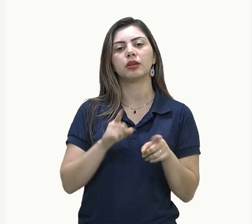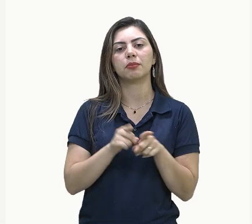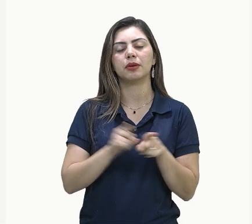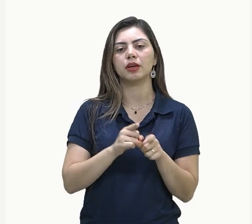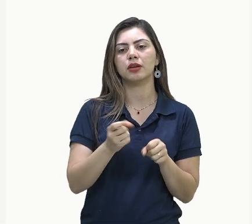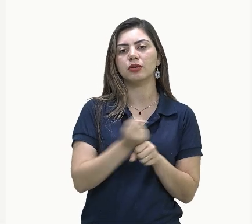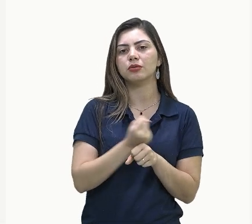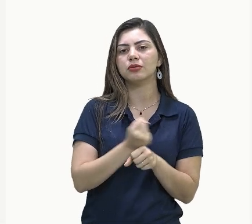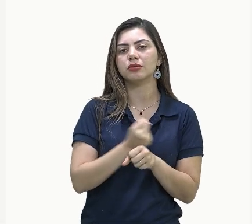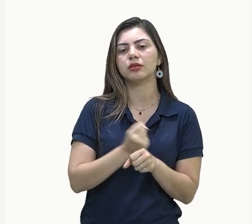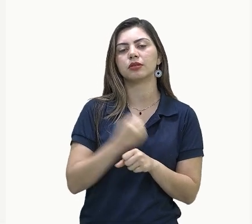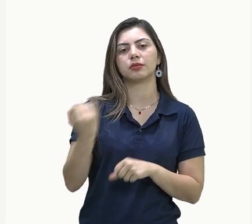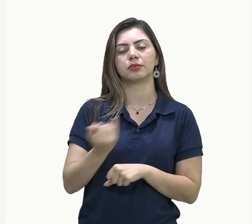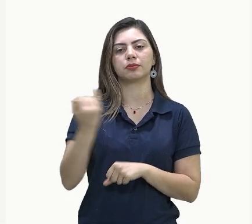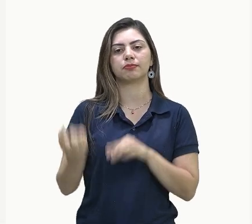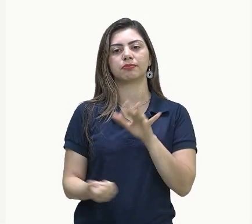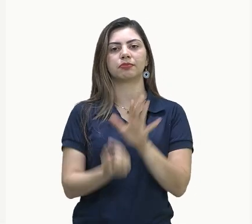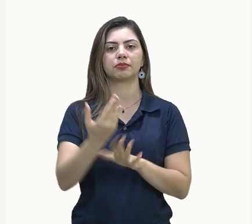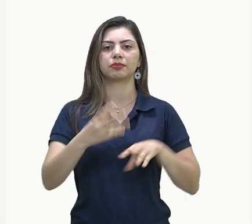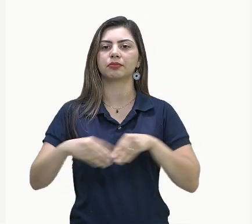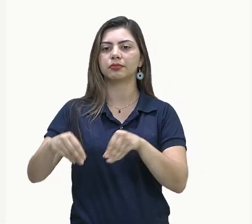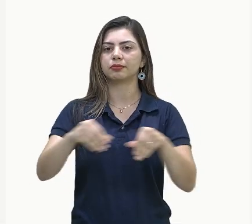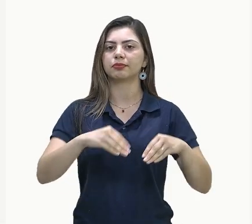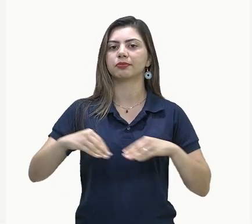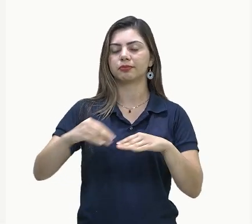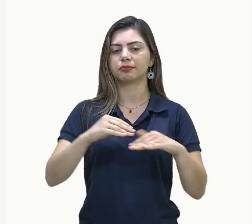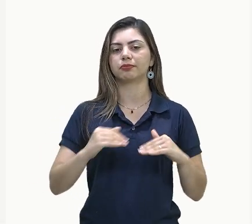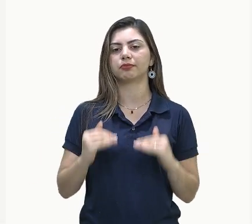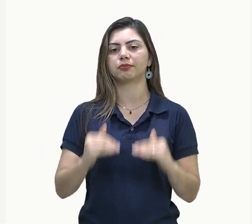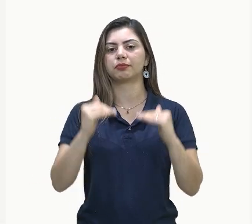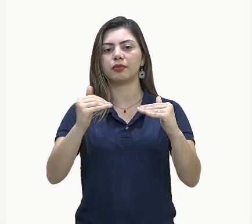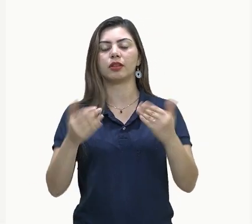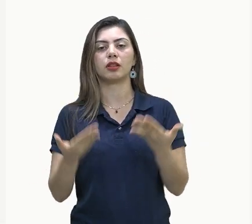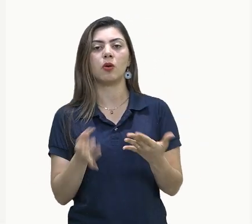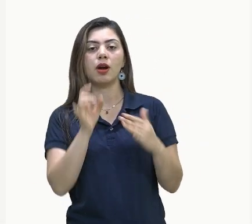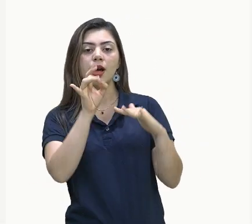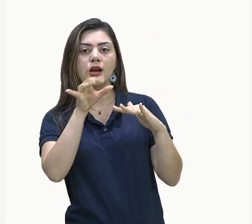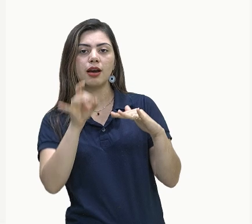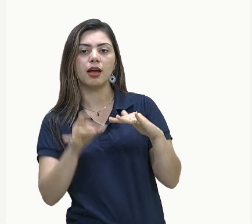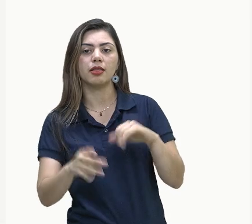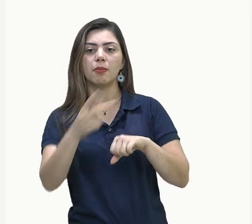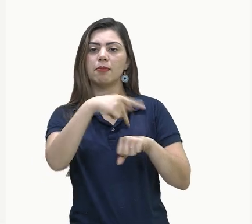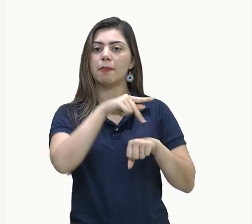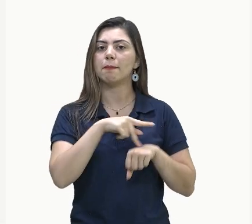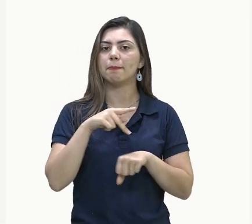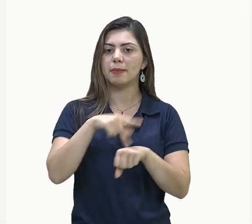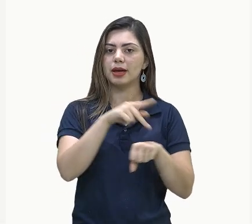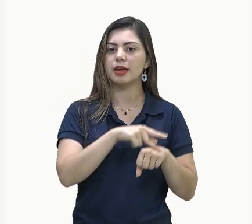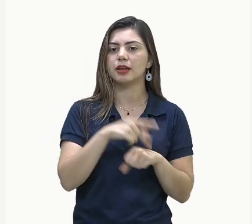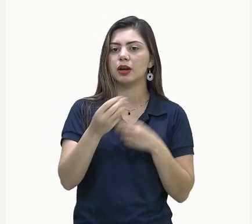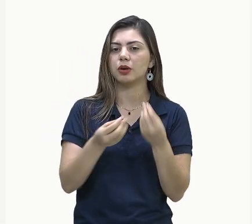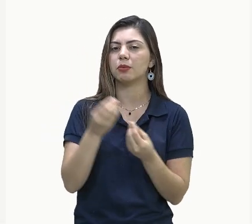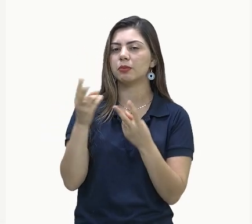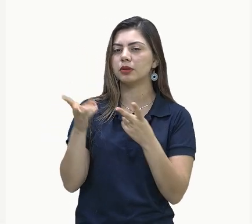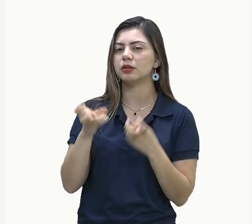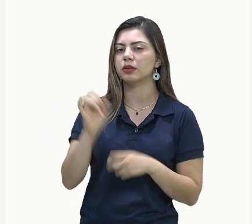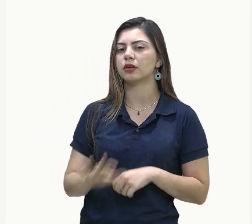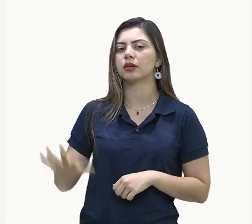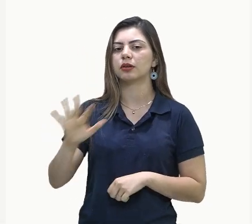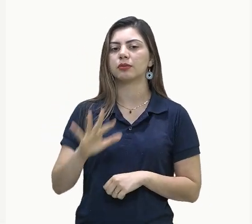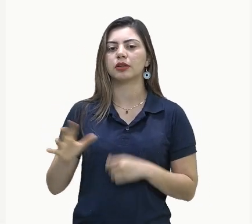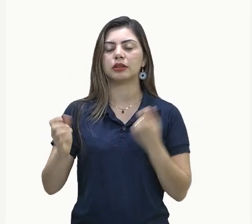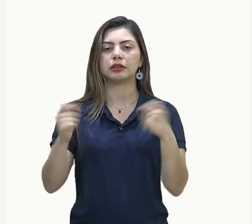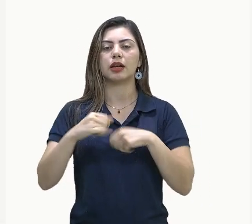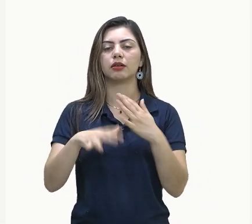aqui do solo, certo? Bem, cada tipo de rocha exposta que está passando ali pelo intemperismo, né, vai dar